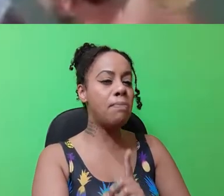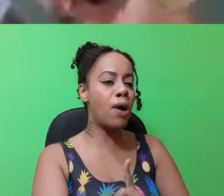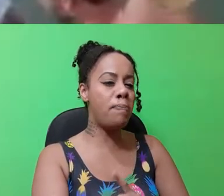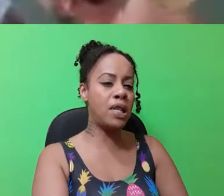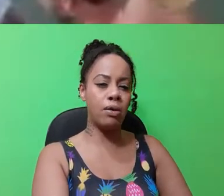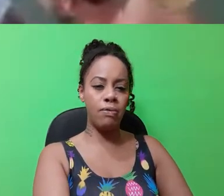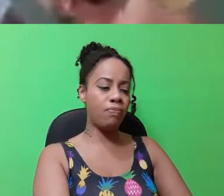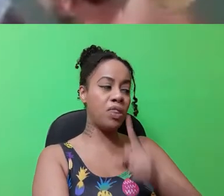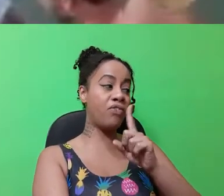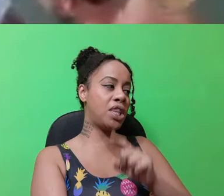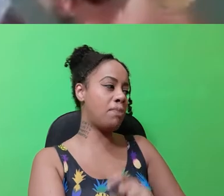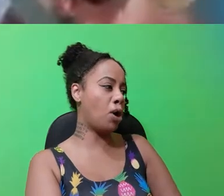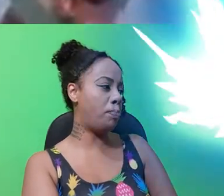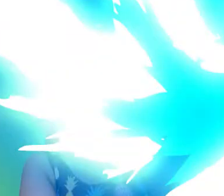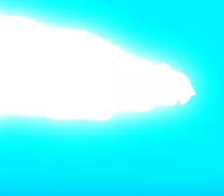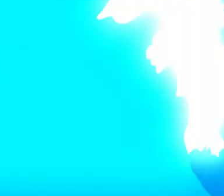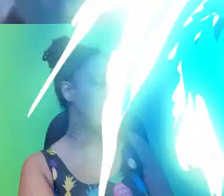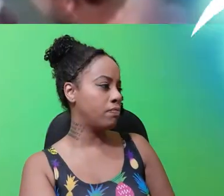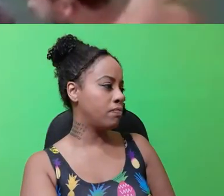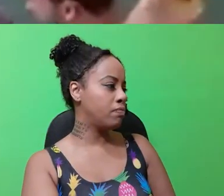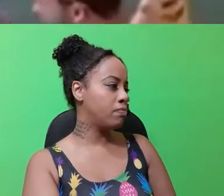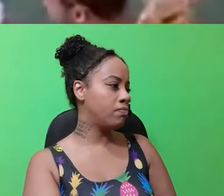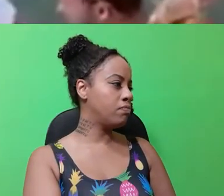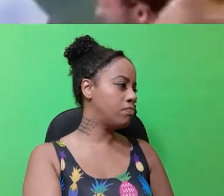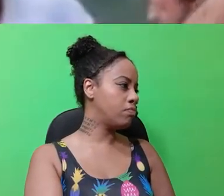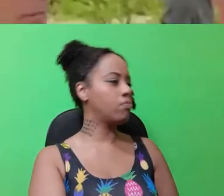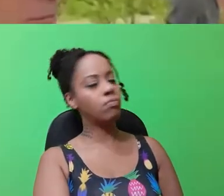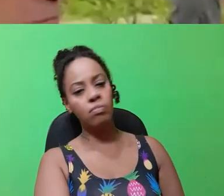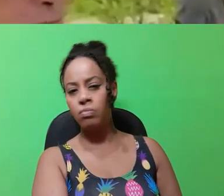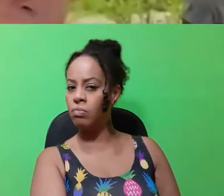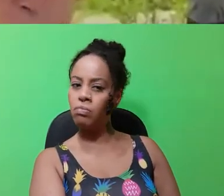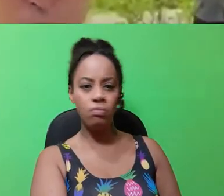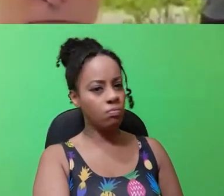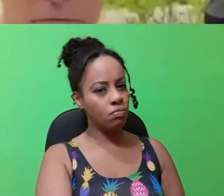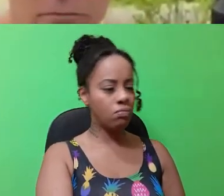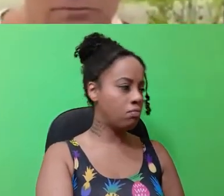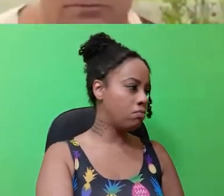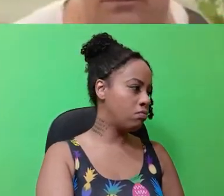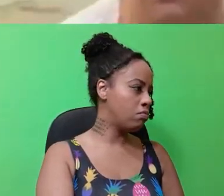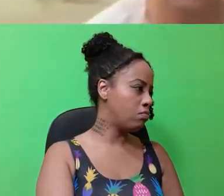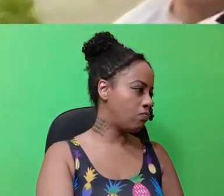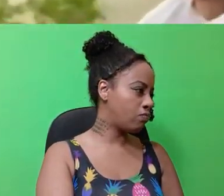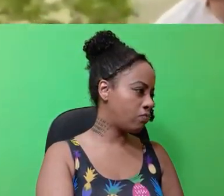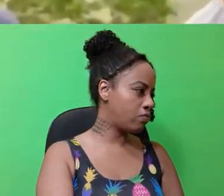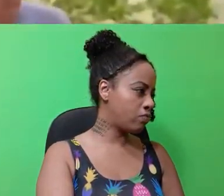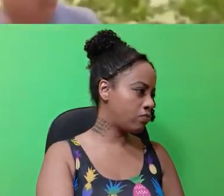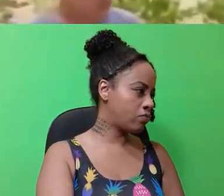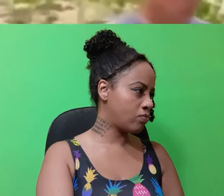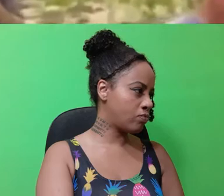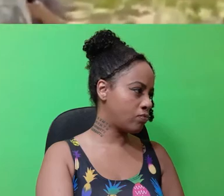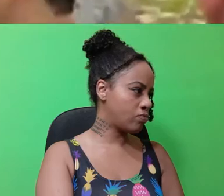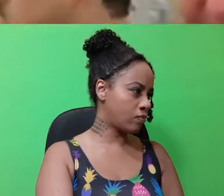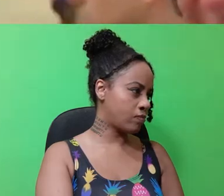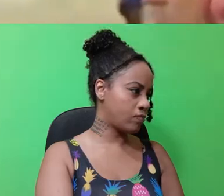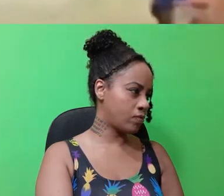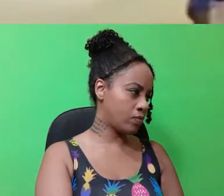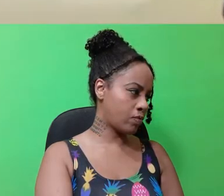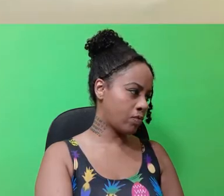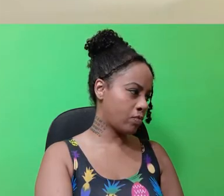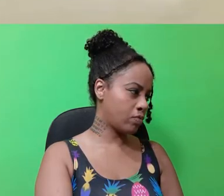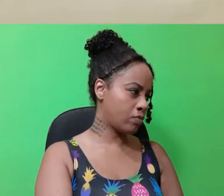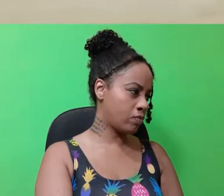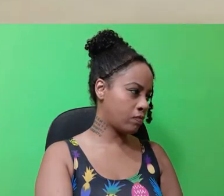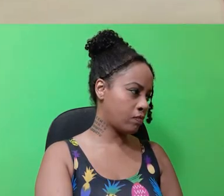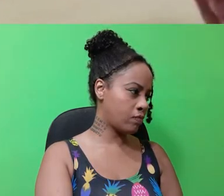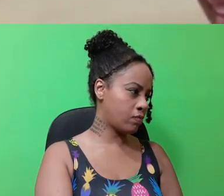não vou dar ibope, não. Não vou dar ibope. A gente aproveitar aí o final de semana, o final do ano. Espero que não